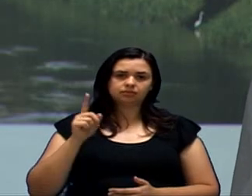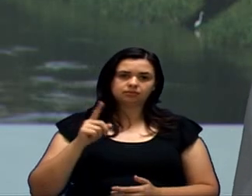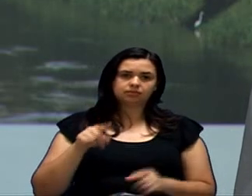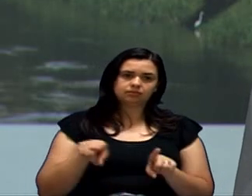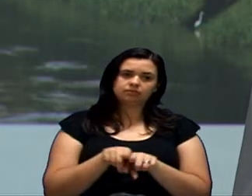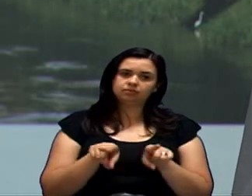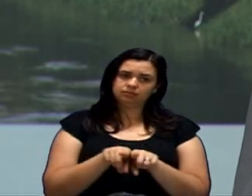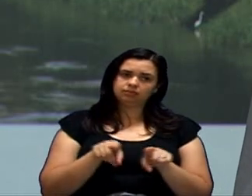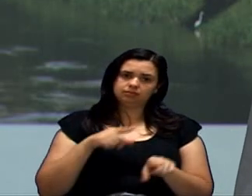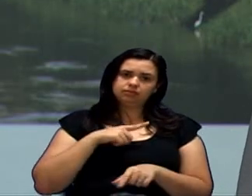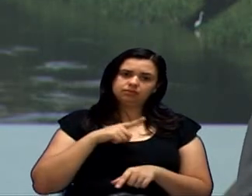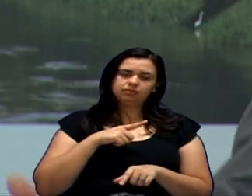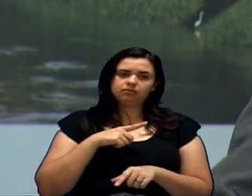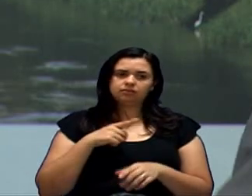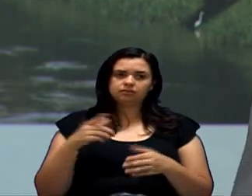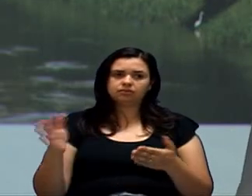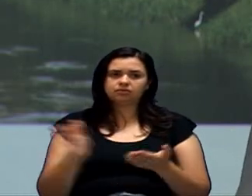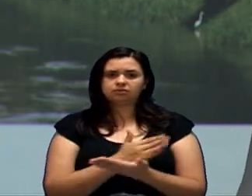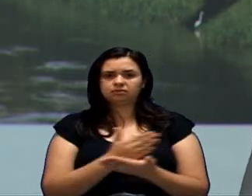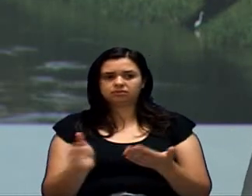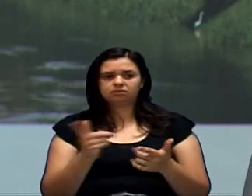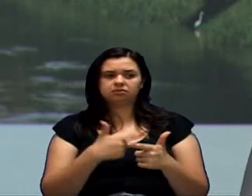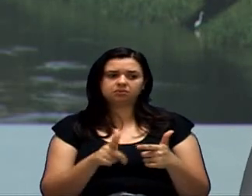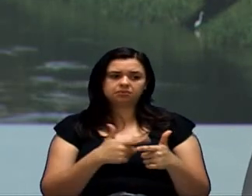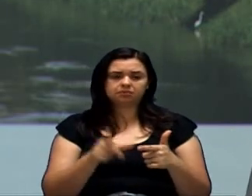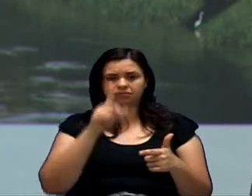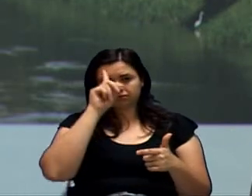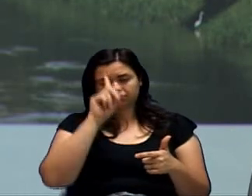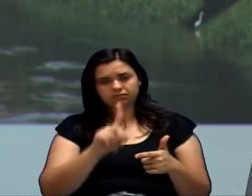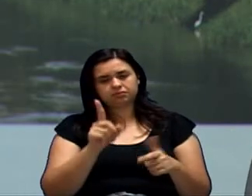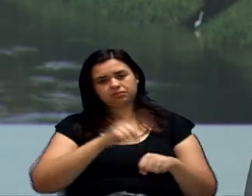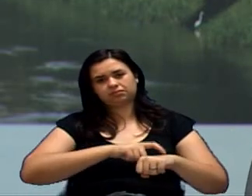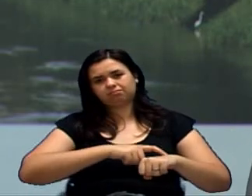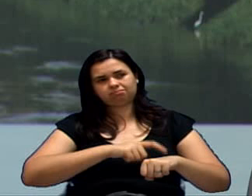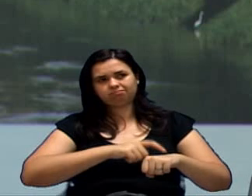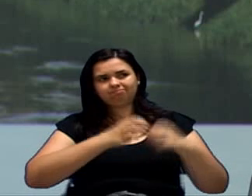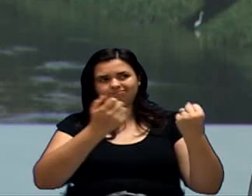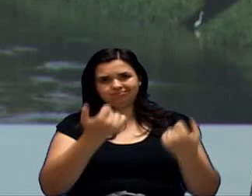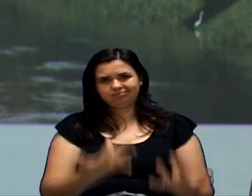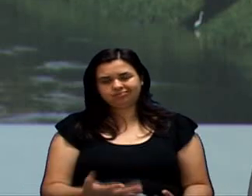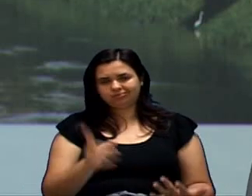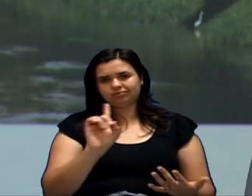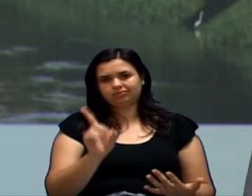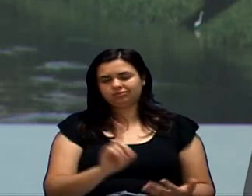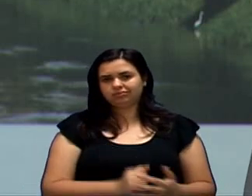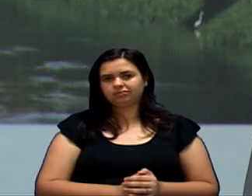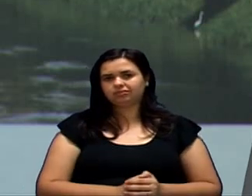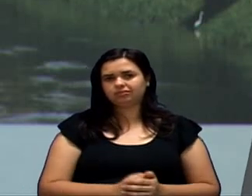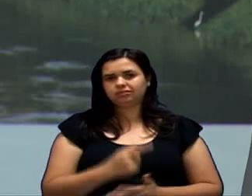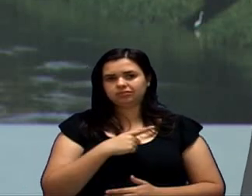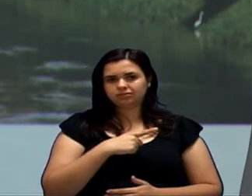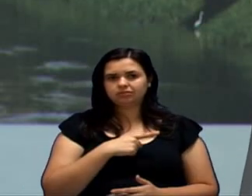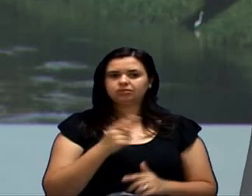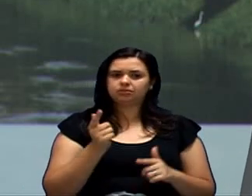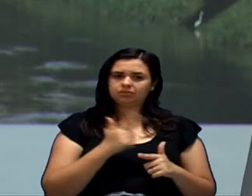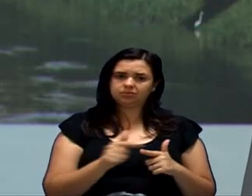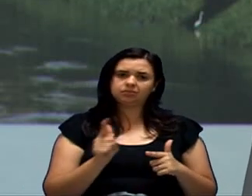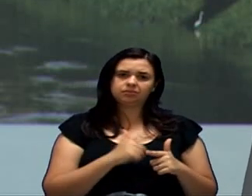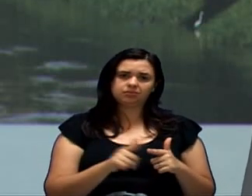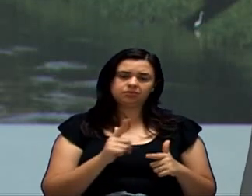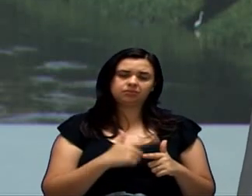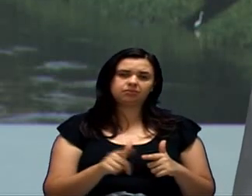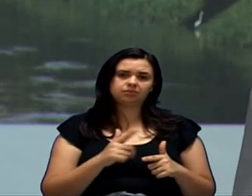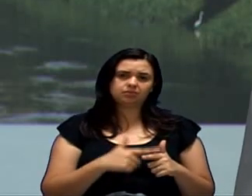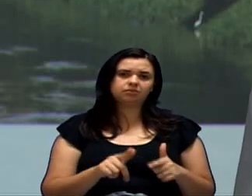questões que nós, num outro momento, vamos relatar, que agora já não tem tempo, essas crises cíclicas que o sistema de saúde e